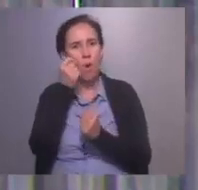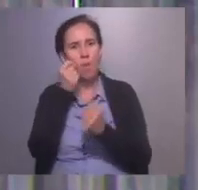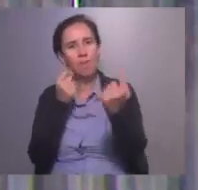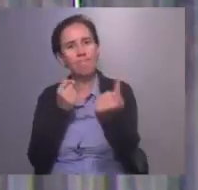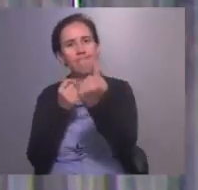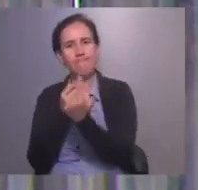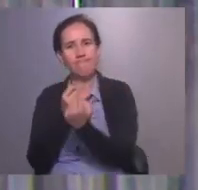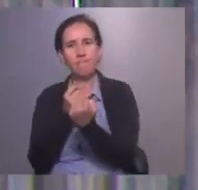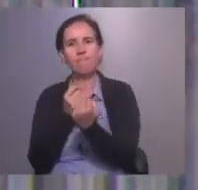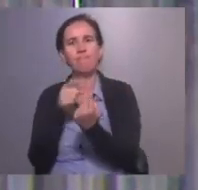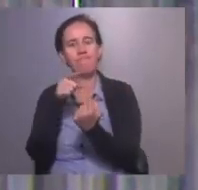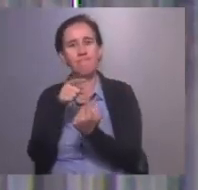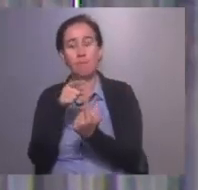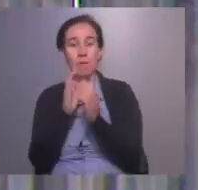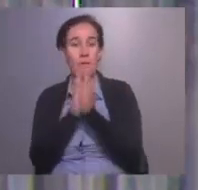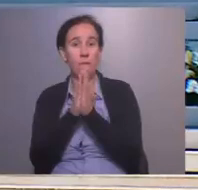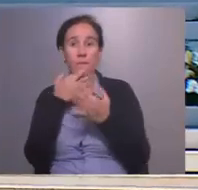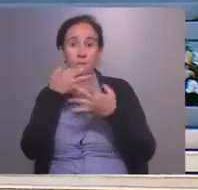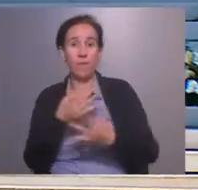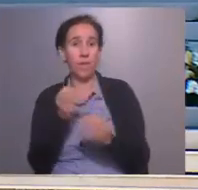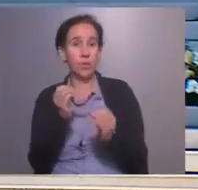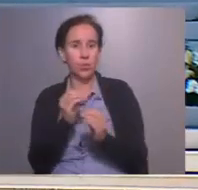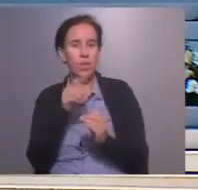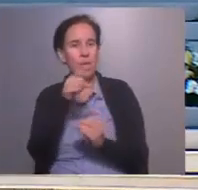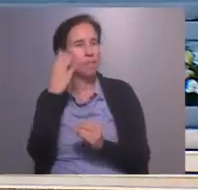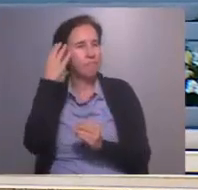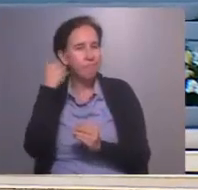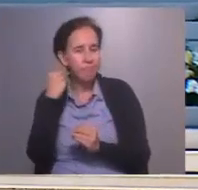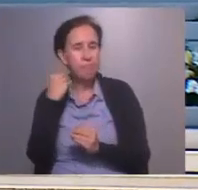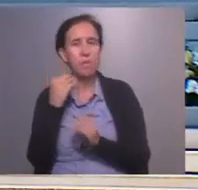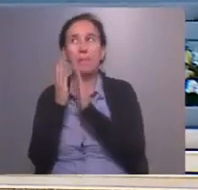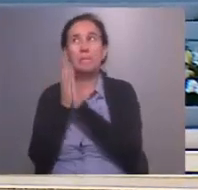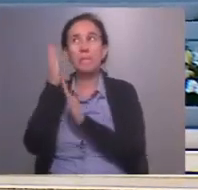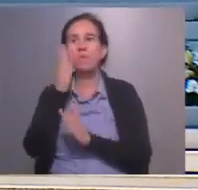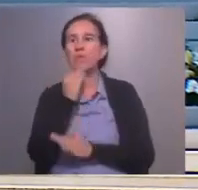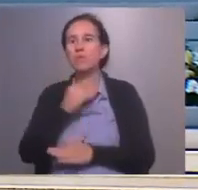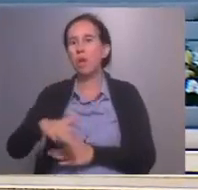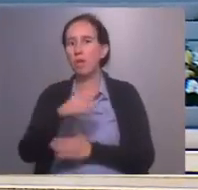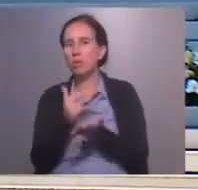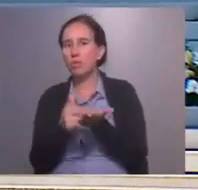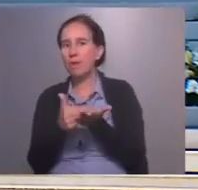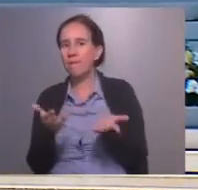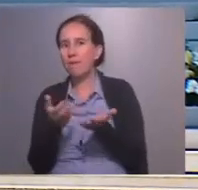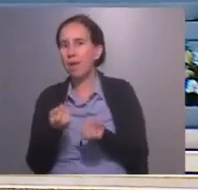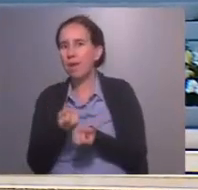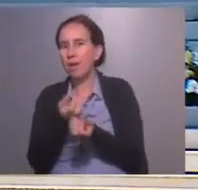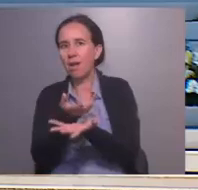Trata-se de um pagão surdo à escuta da revelação do Deus de Israel e, por